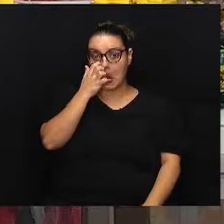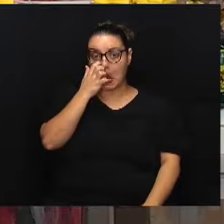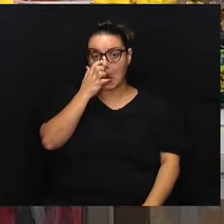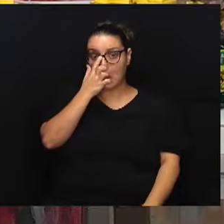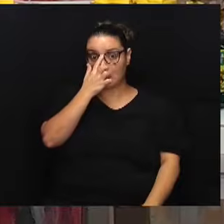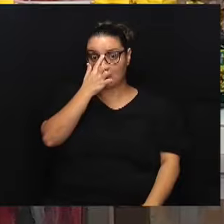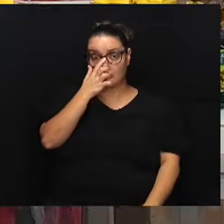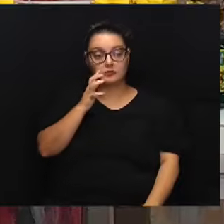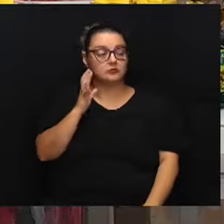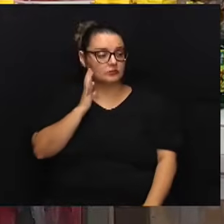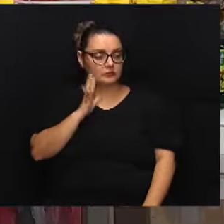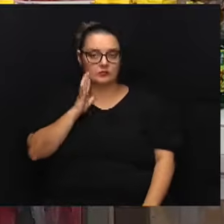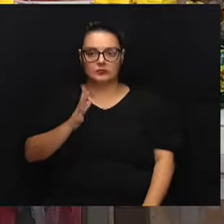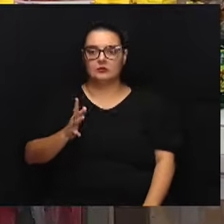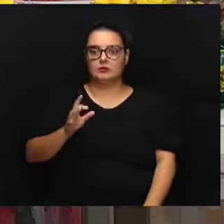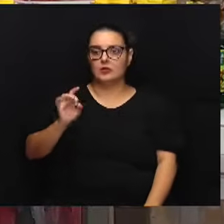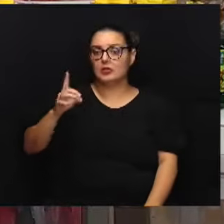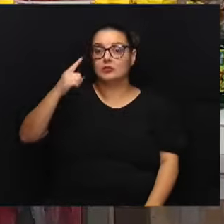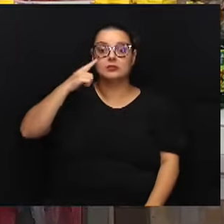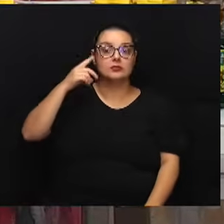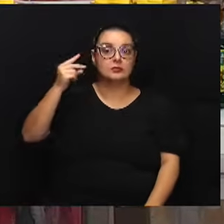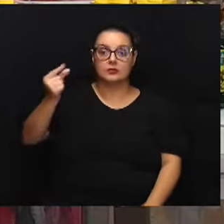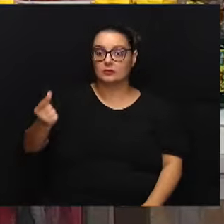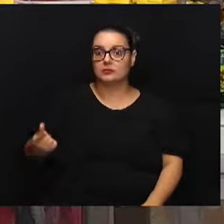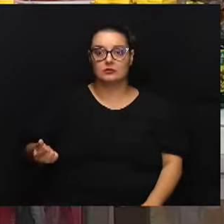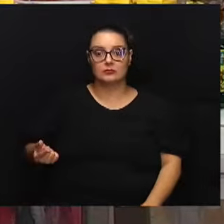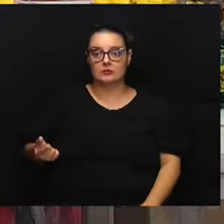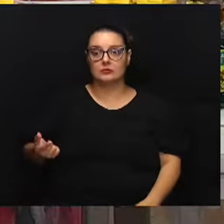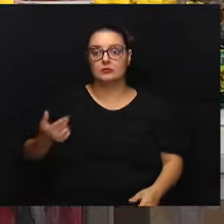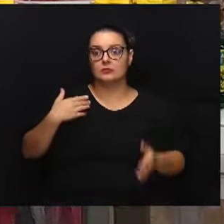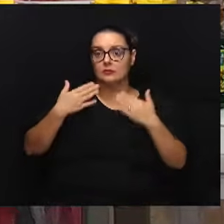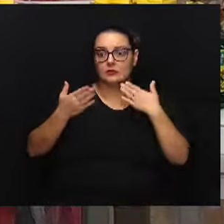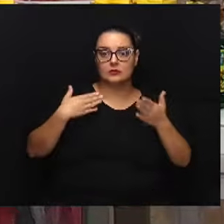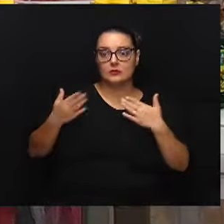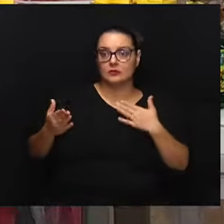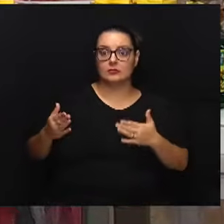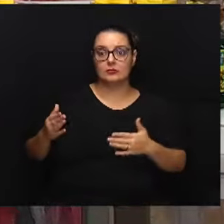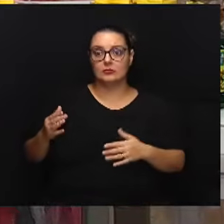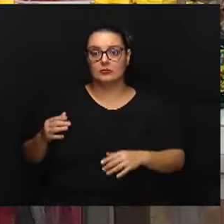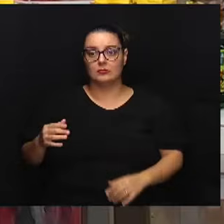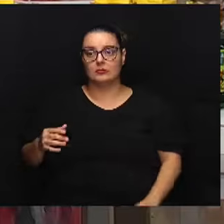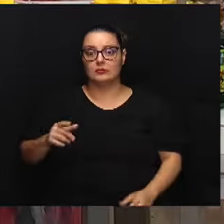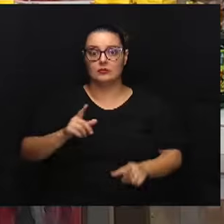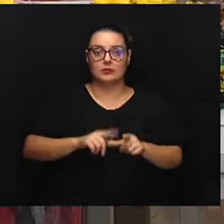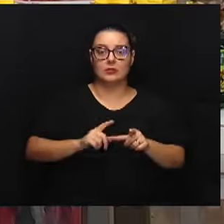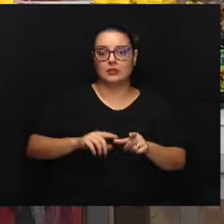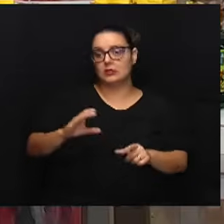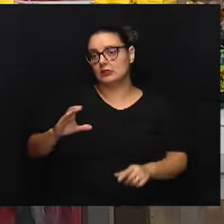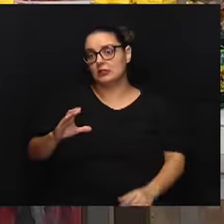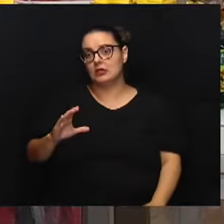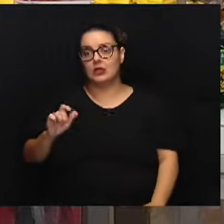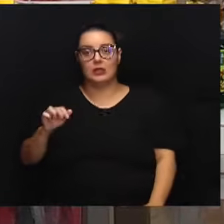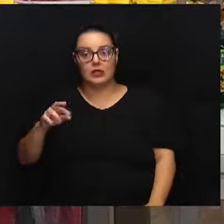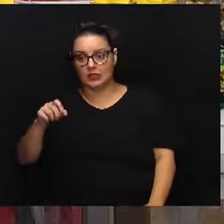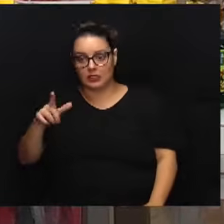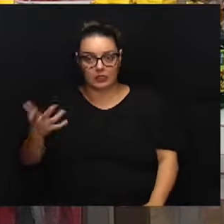Muito legal. Isso aqui é apenas uma ideia que surgiu aqui agora. A gente estava falando de Carol, letra C, não sei o que, já puxamos. E vocês viram que não teve